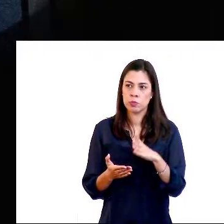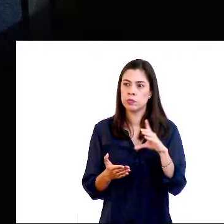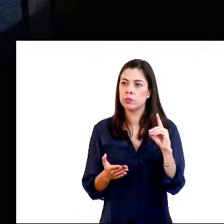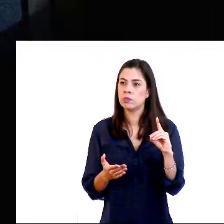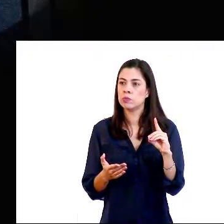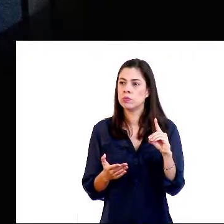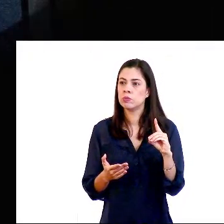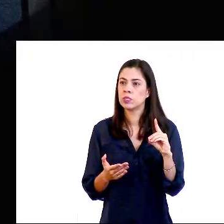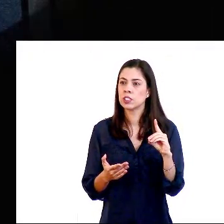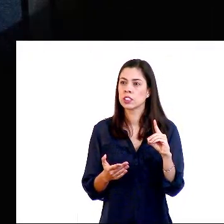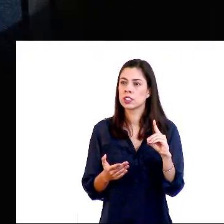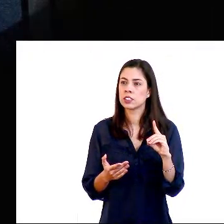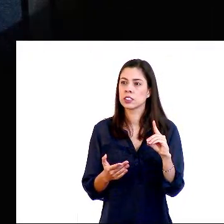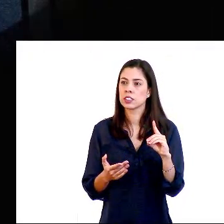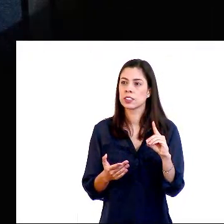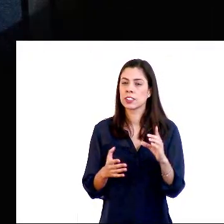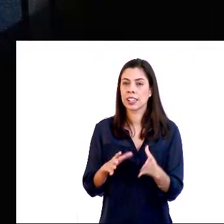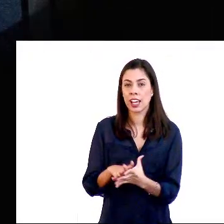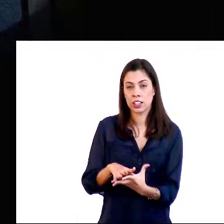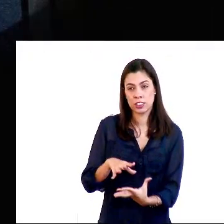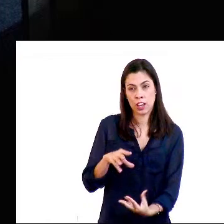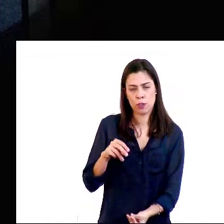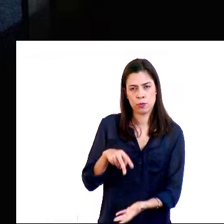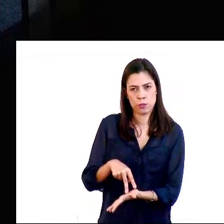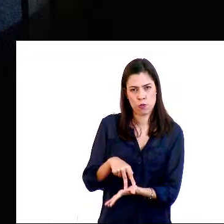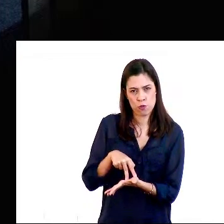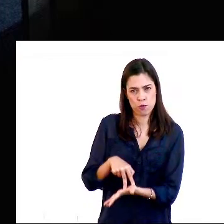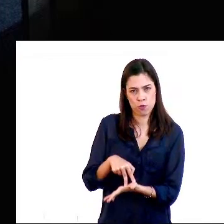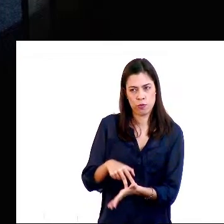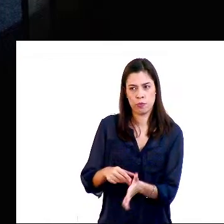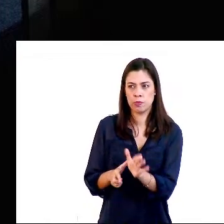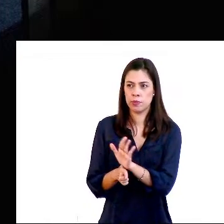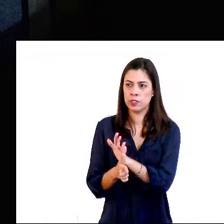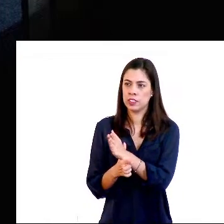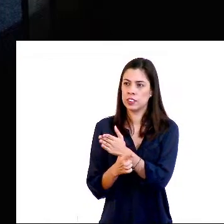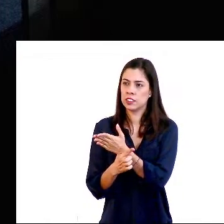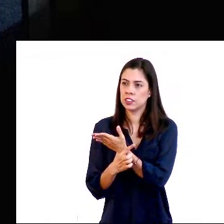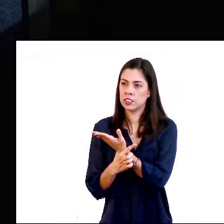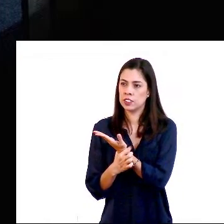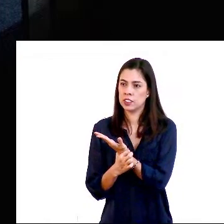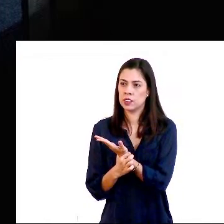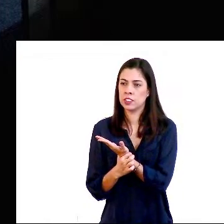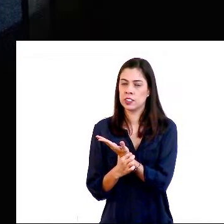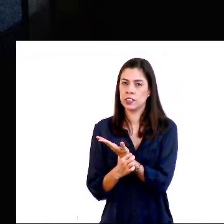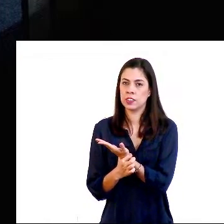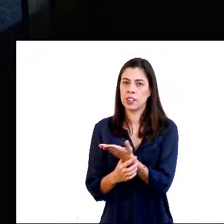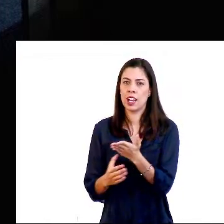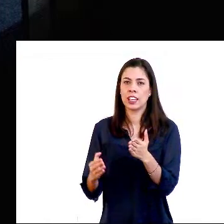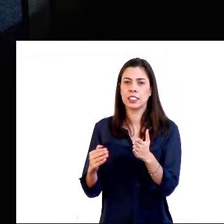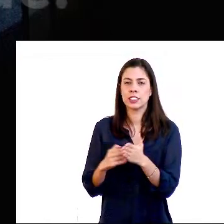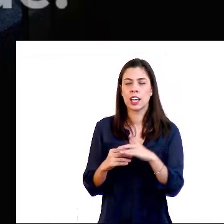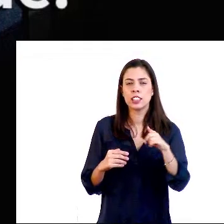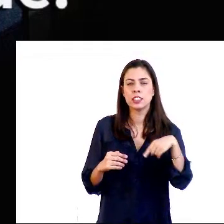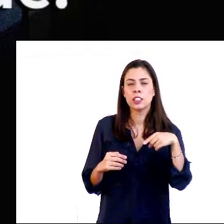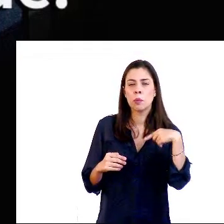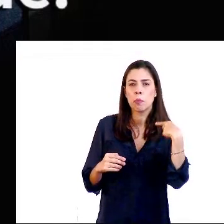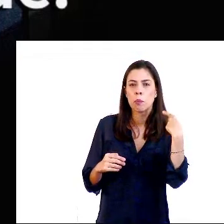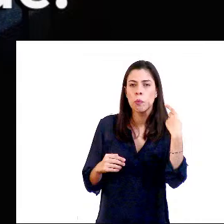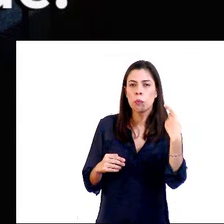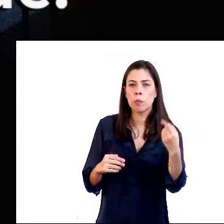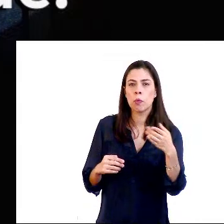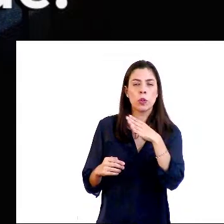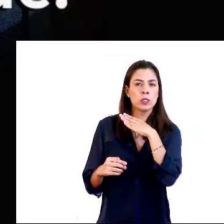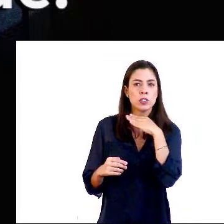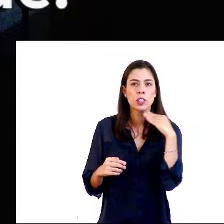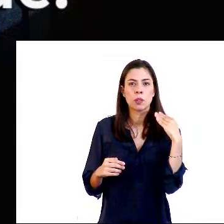temos por âncora da alma, segura e firme, e que penetra além do véu, onde Jesus,